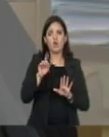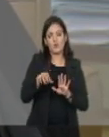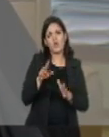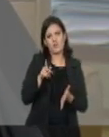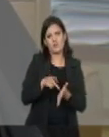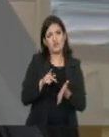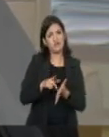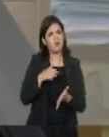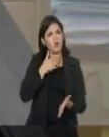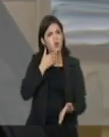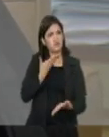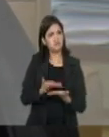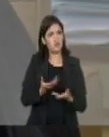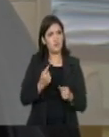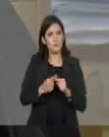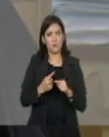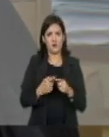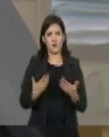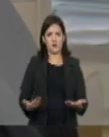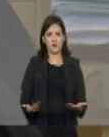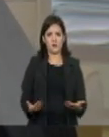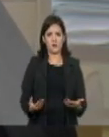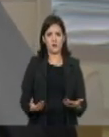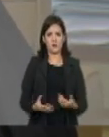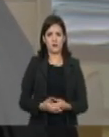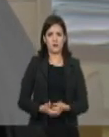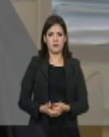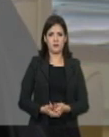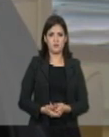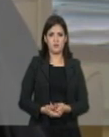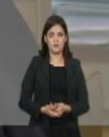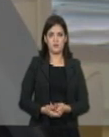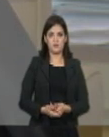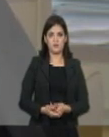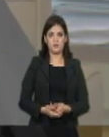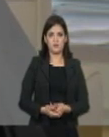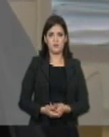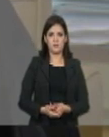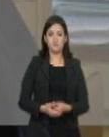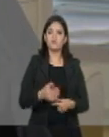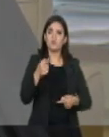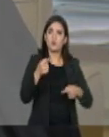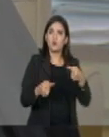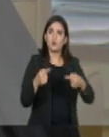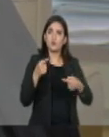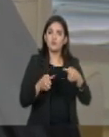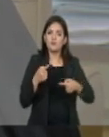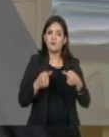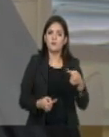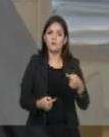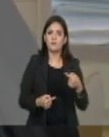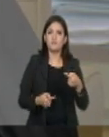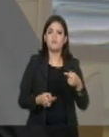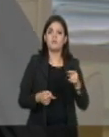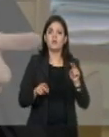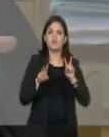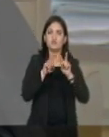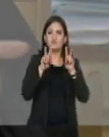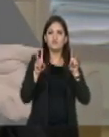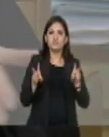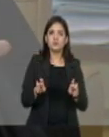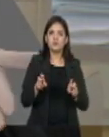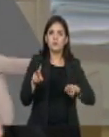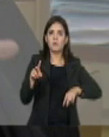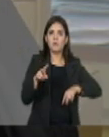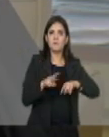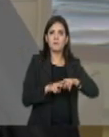surpreende, porque se vale do debate sobre a execução em segundo grau, quando, na verdade,